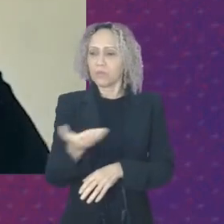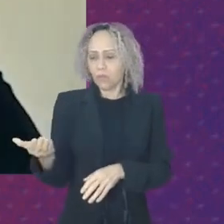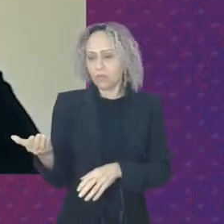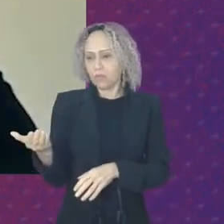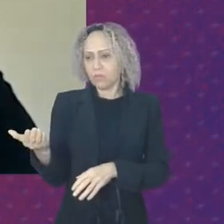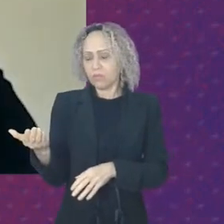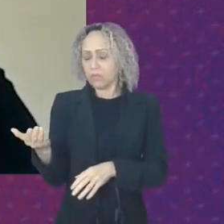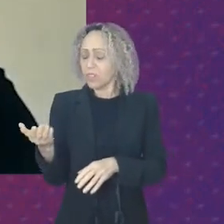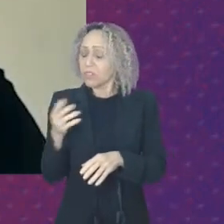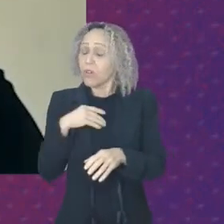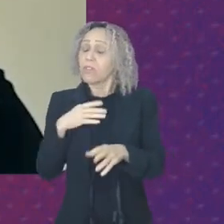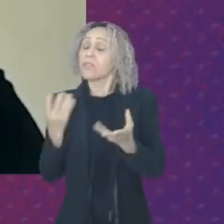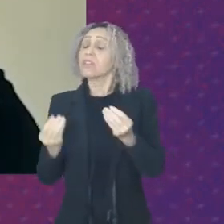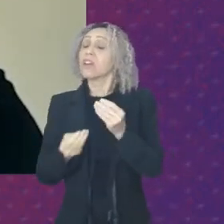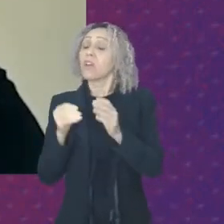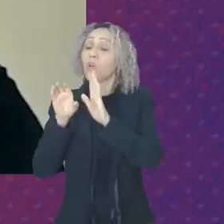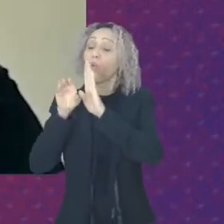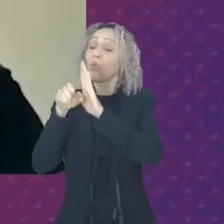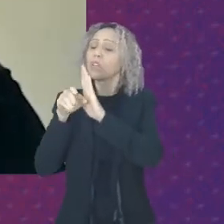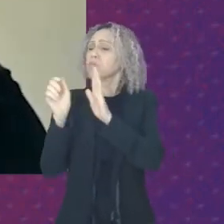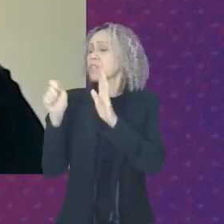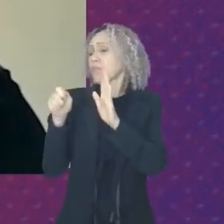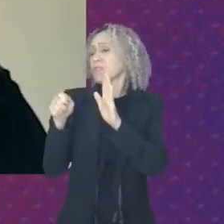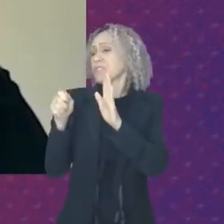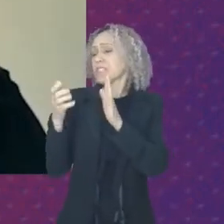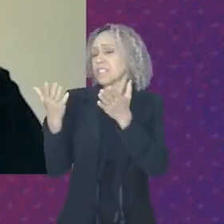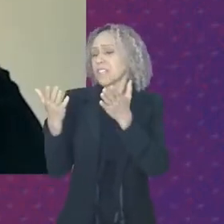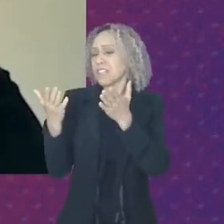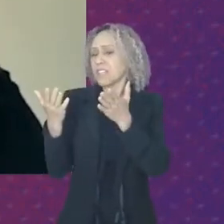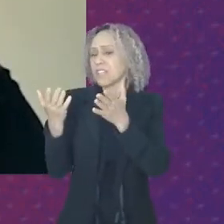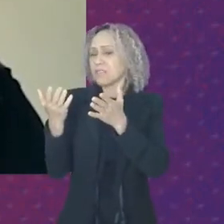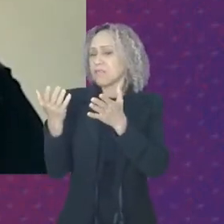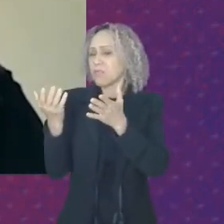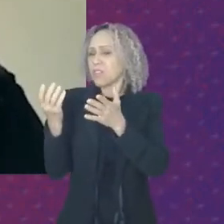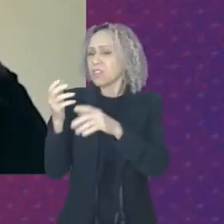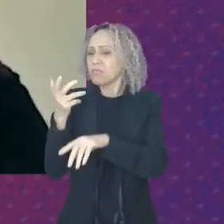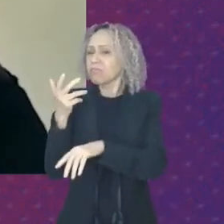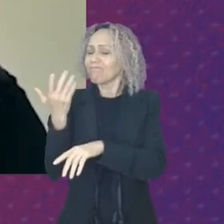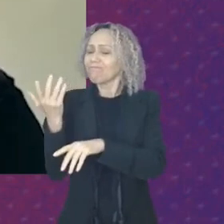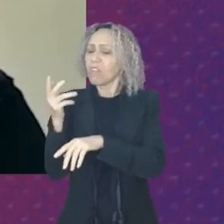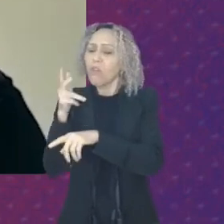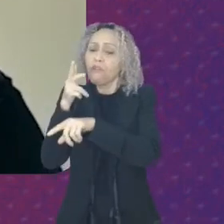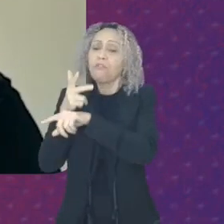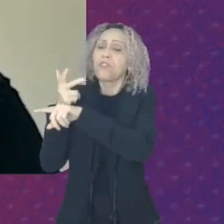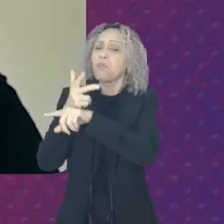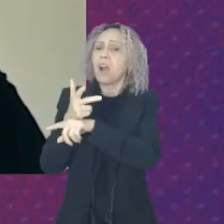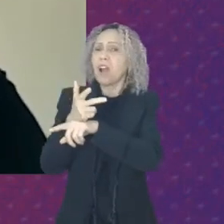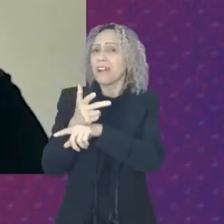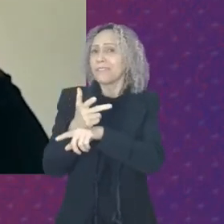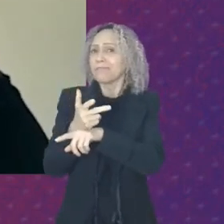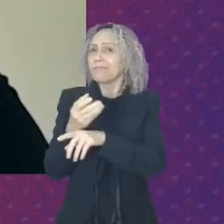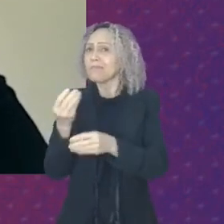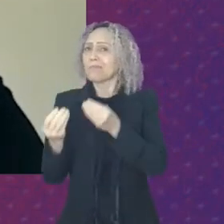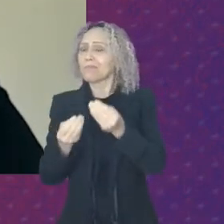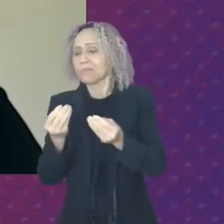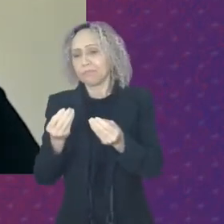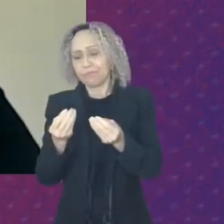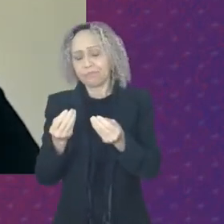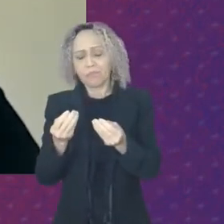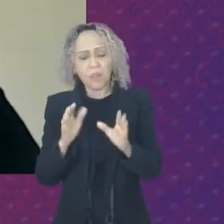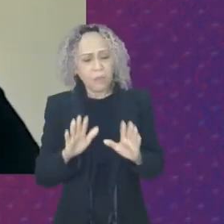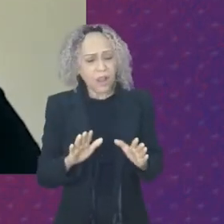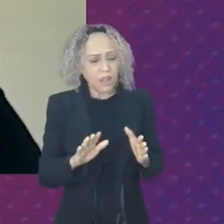virar um story que consiga chegar a mais e mais mulheres. Mas como é que a gente consegue também definir o que